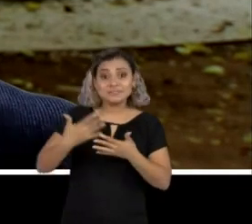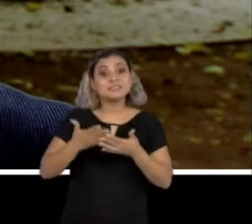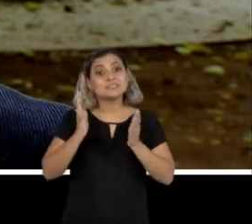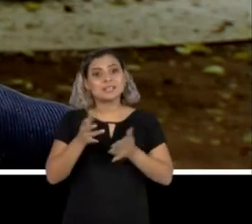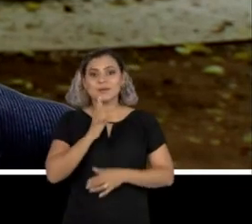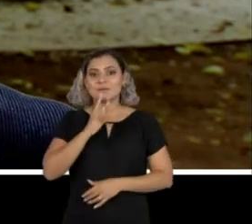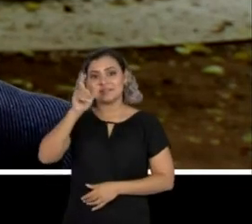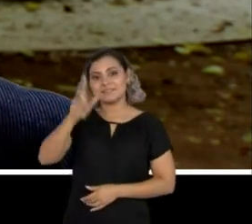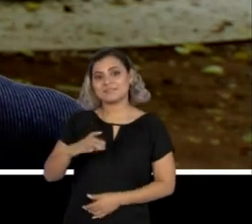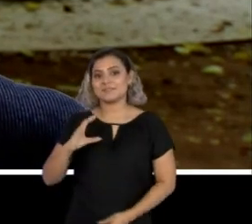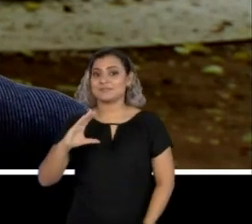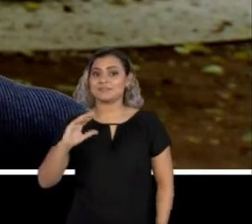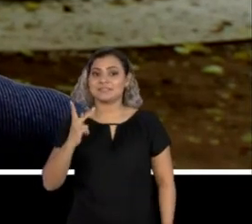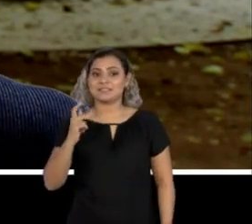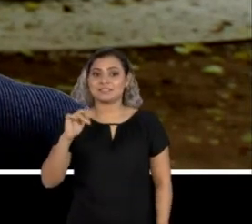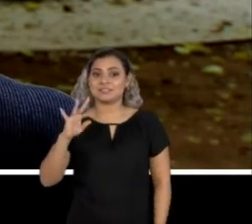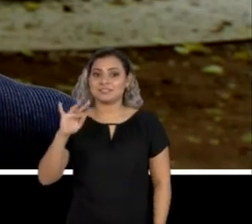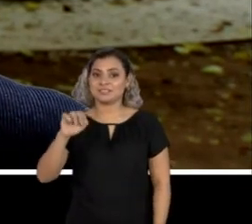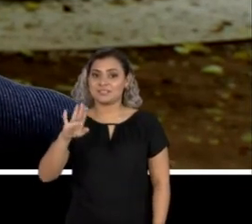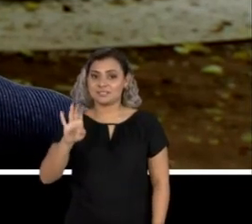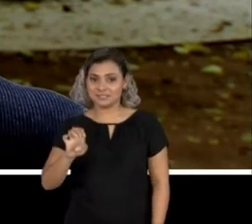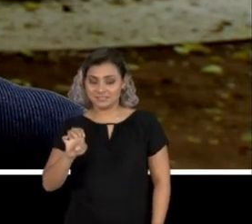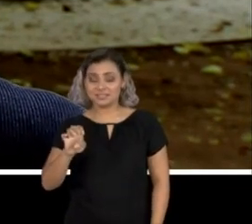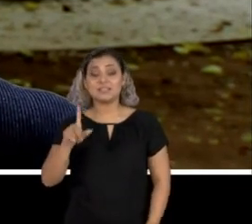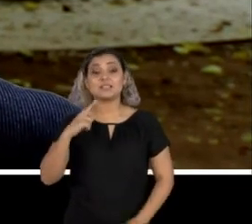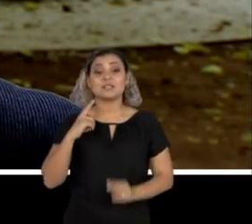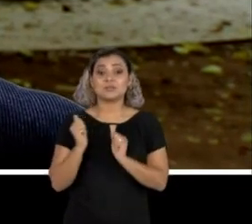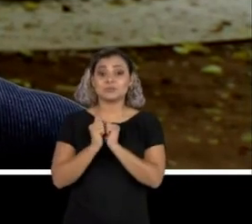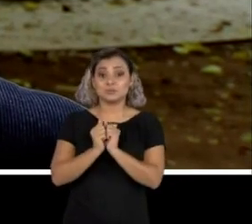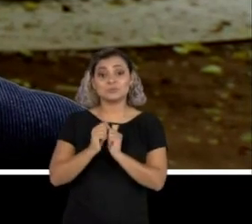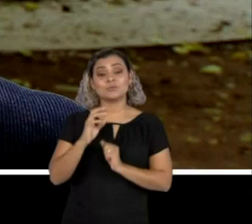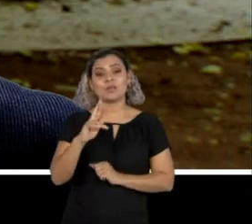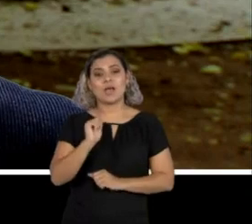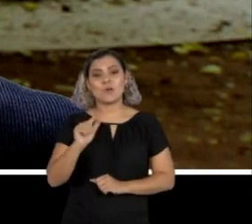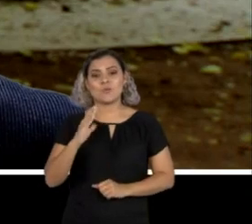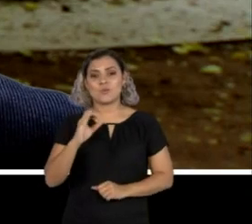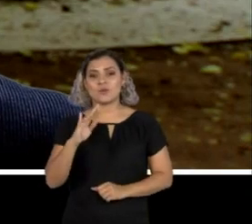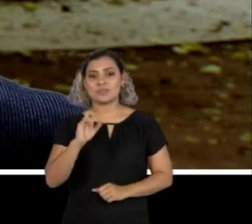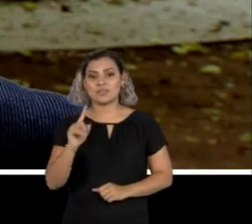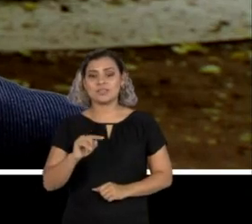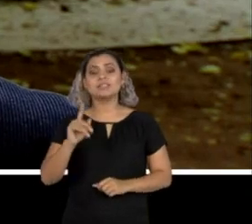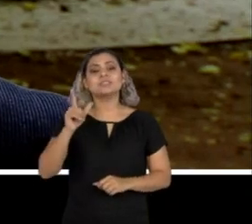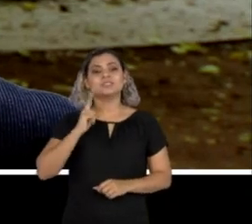que eu conheço a Cristiane. Nós fizemos um espetáculo juntos, Raul Cortez, ela e eu,